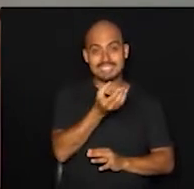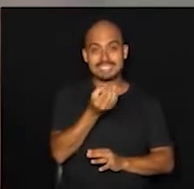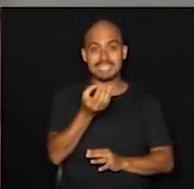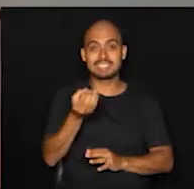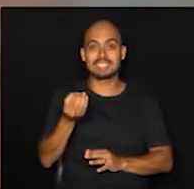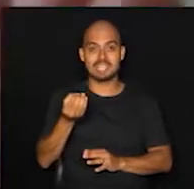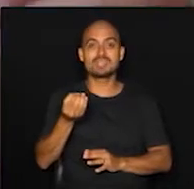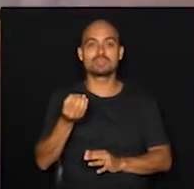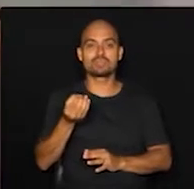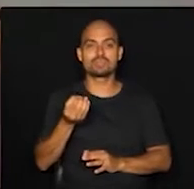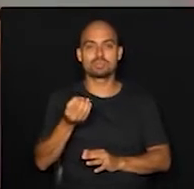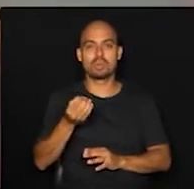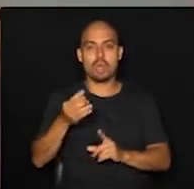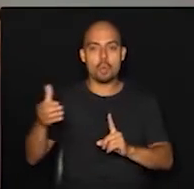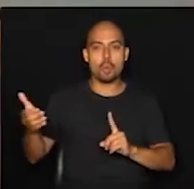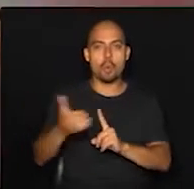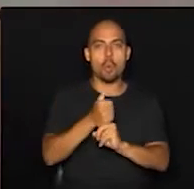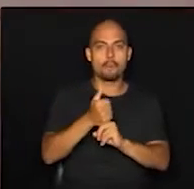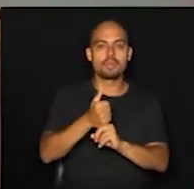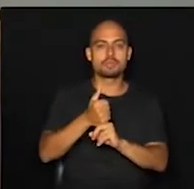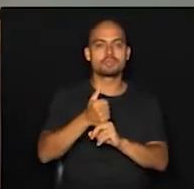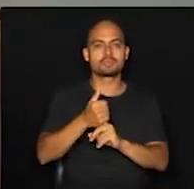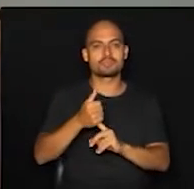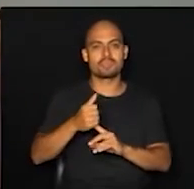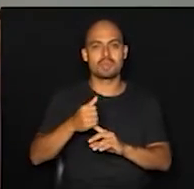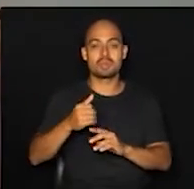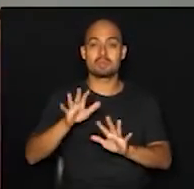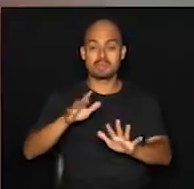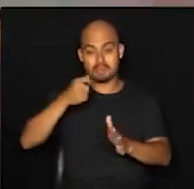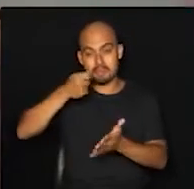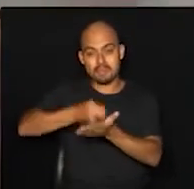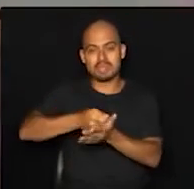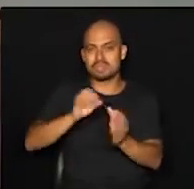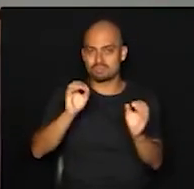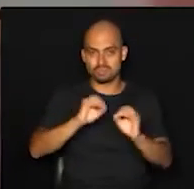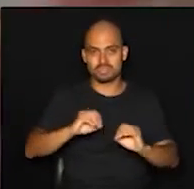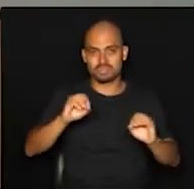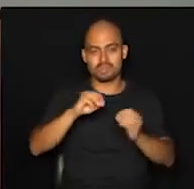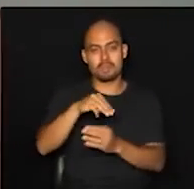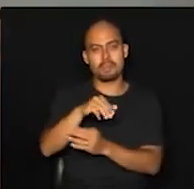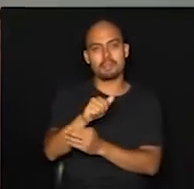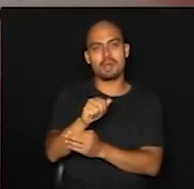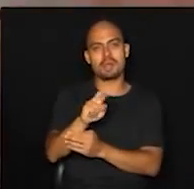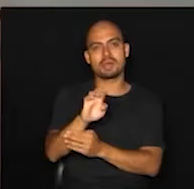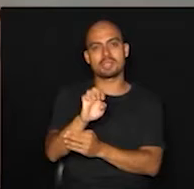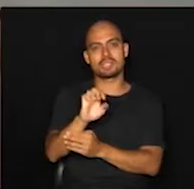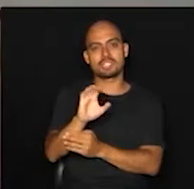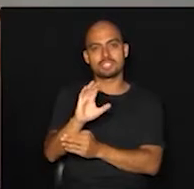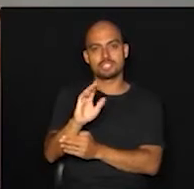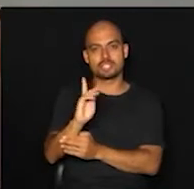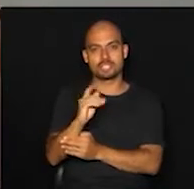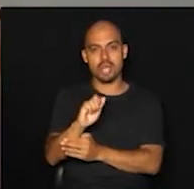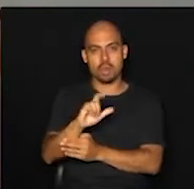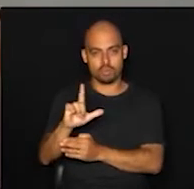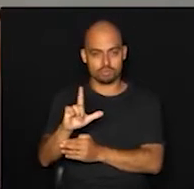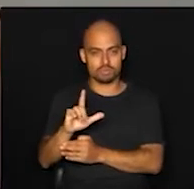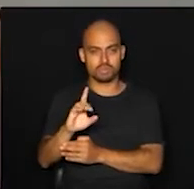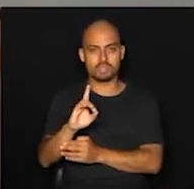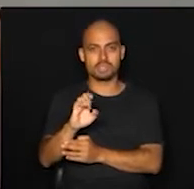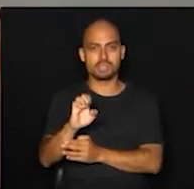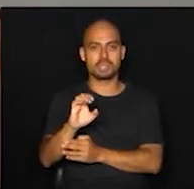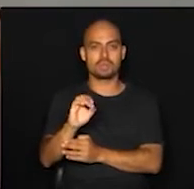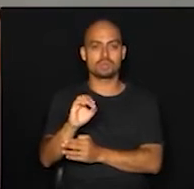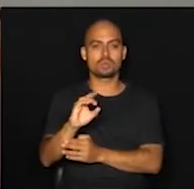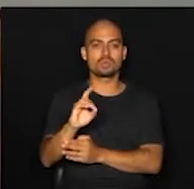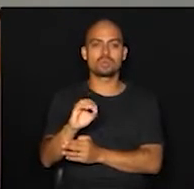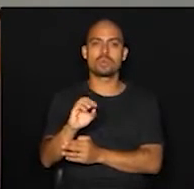comando, né? Porque até eles decidirem fazer o Marechal Deodoro assumir, demorou um tempão, cadetes revoltados dizendo que iam proclamar a